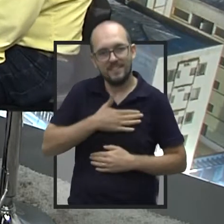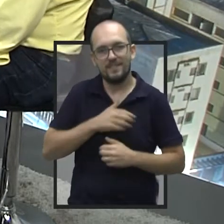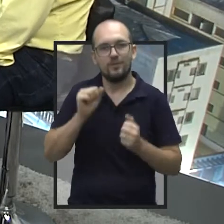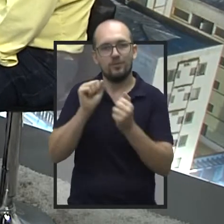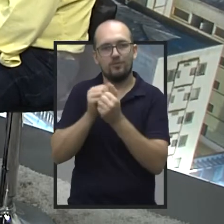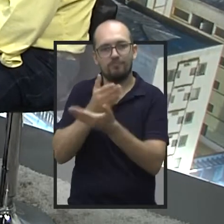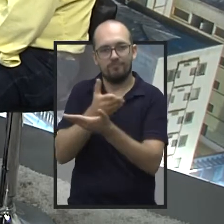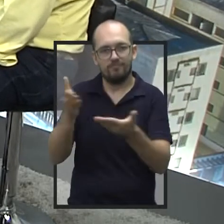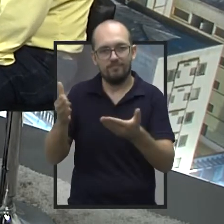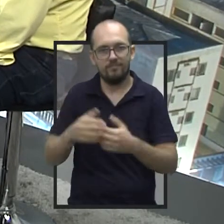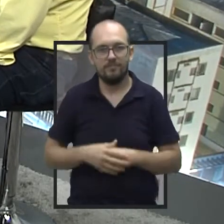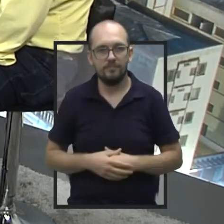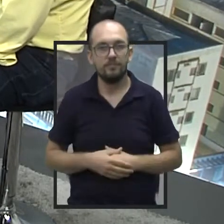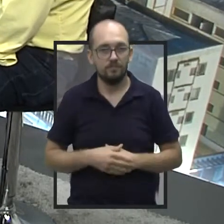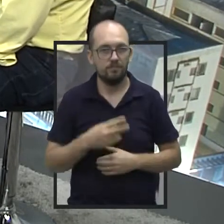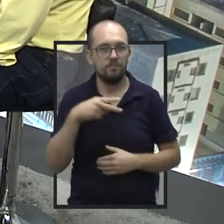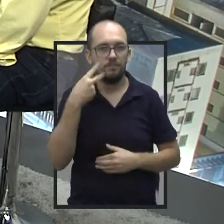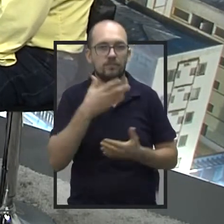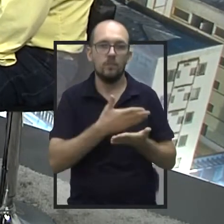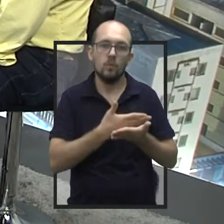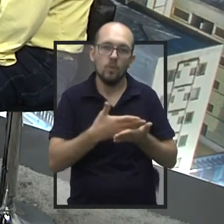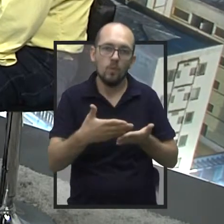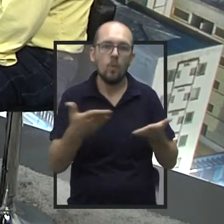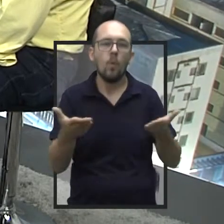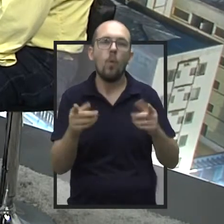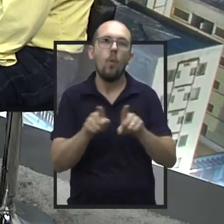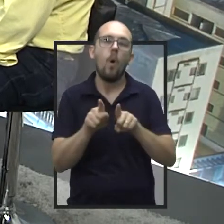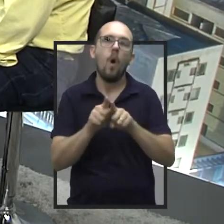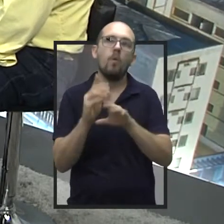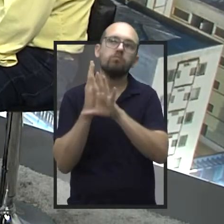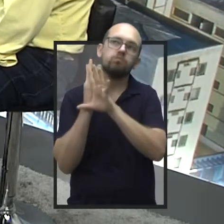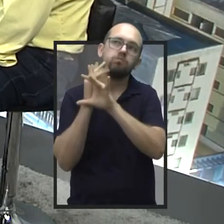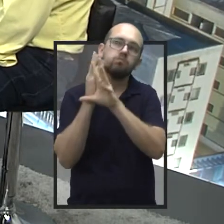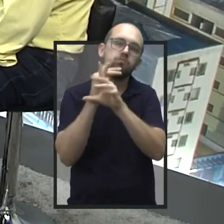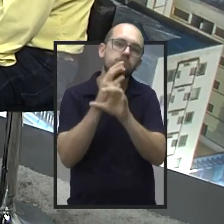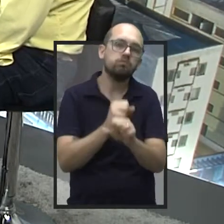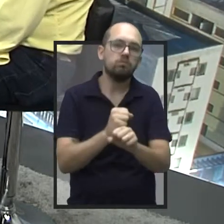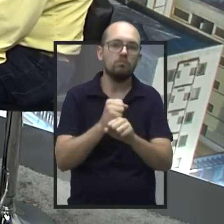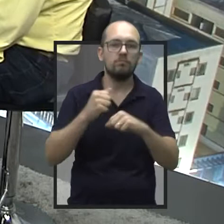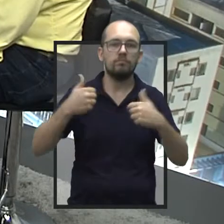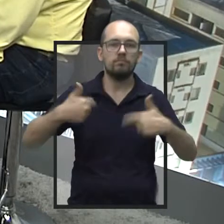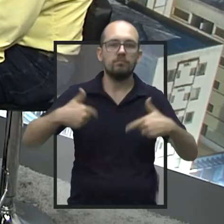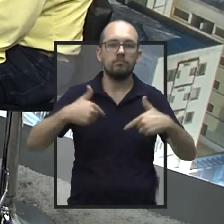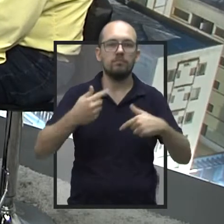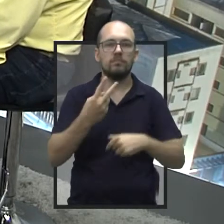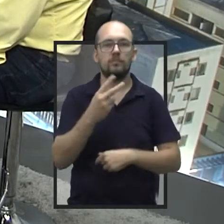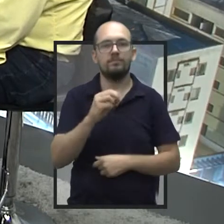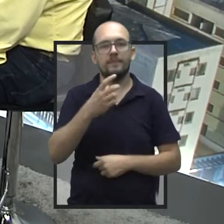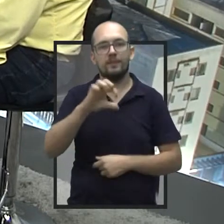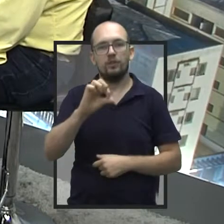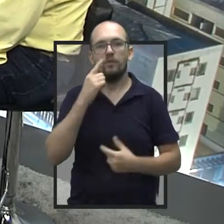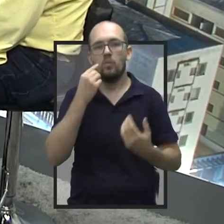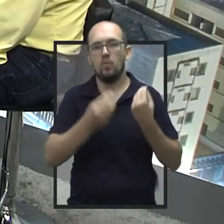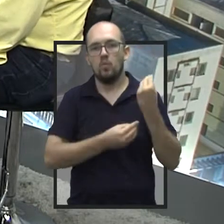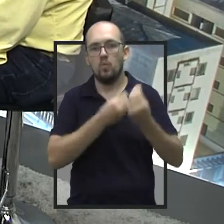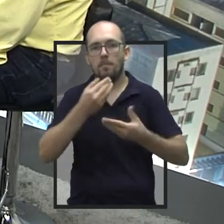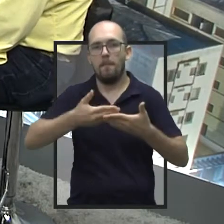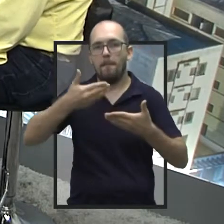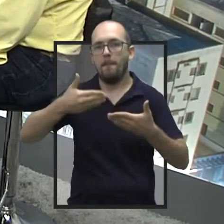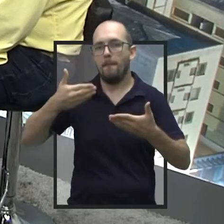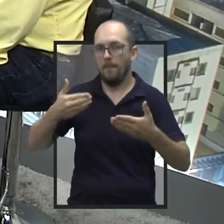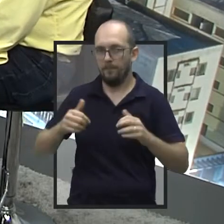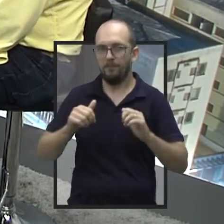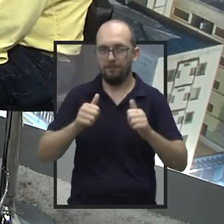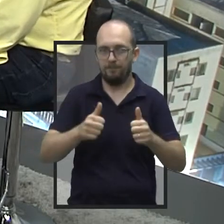e com a toda a equipe. Vereador, a gente vai fazer uma espécie de balanço do seu mandato neste ano de 2019 aqui na Câmara Municipal de Jaú.